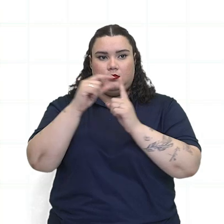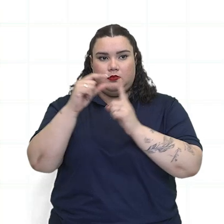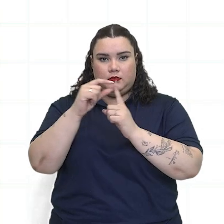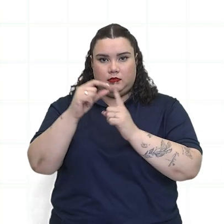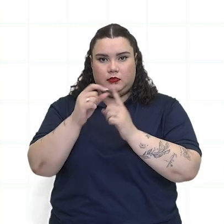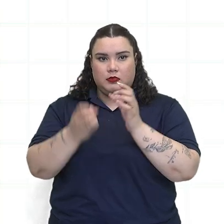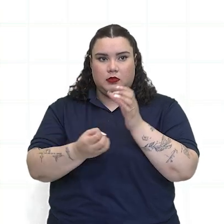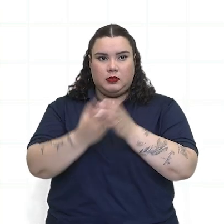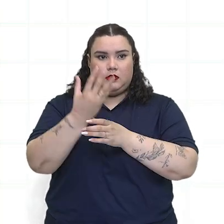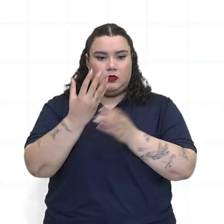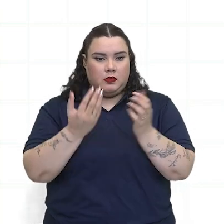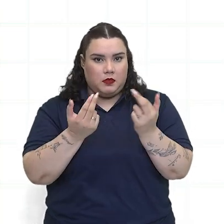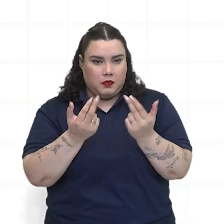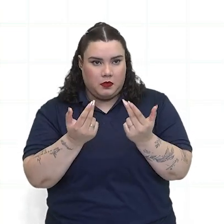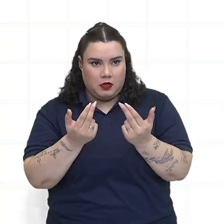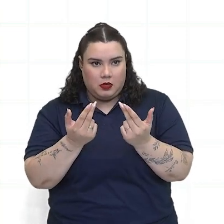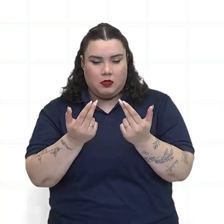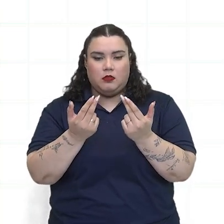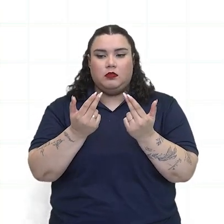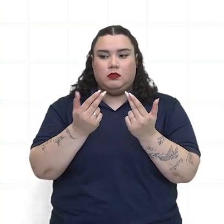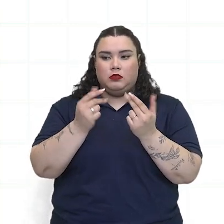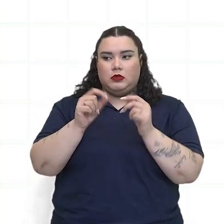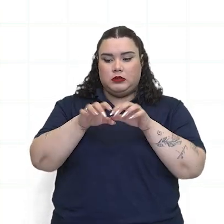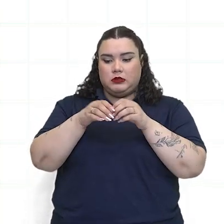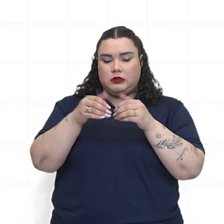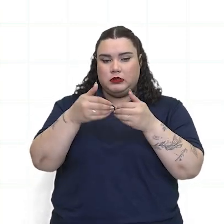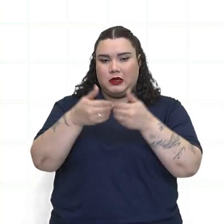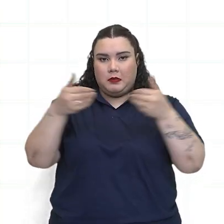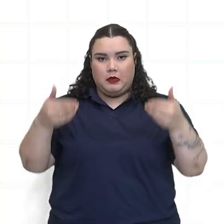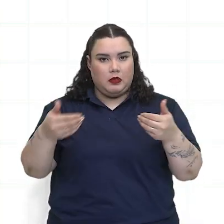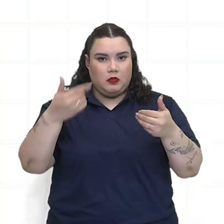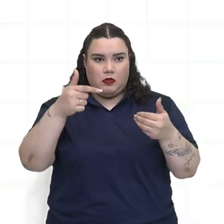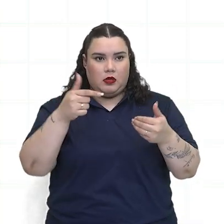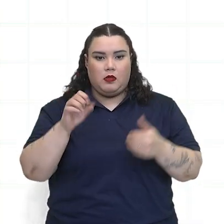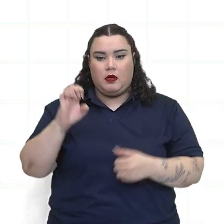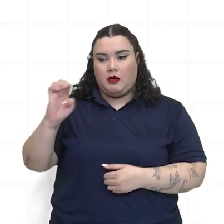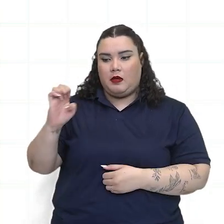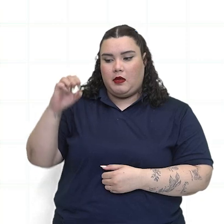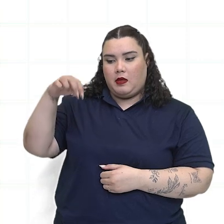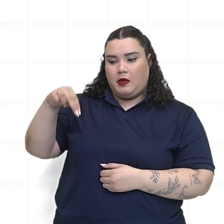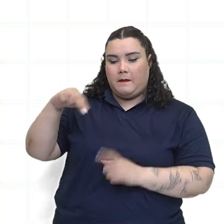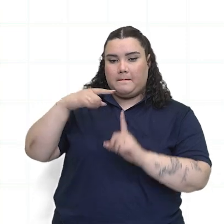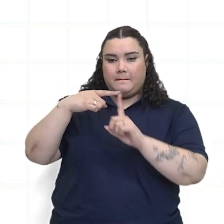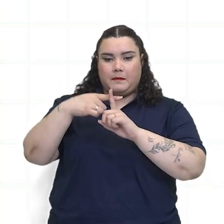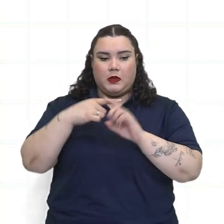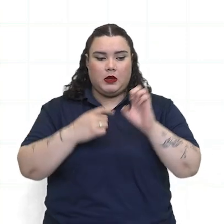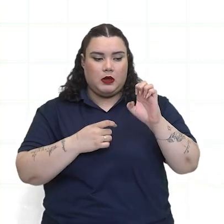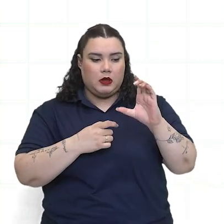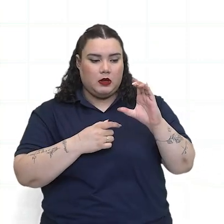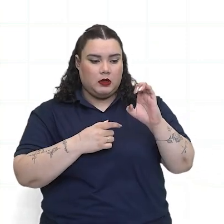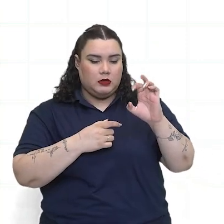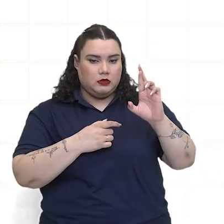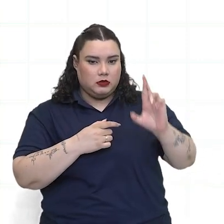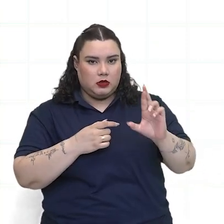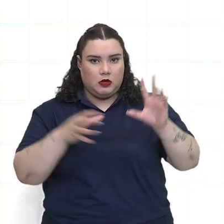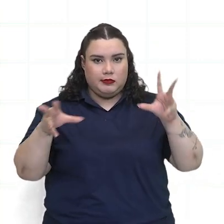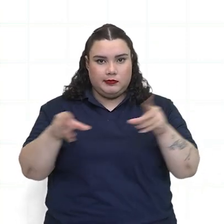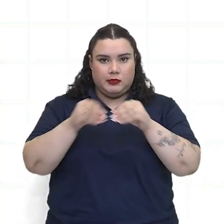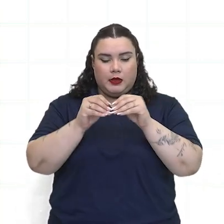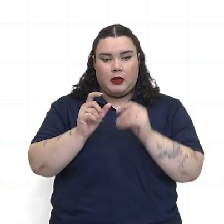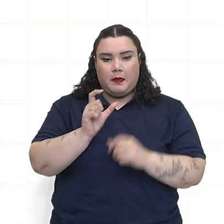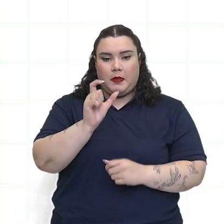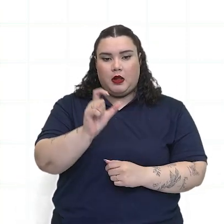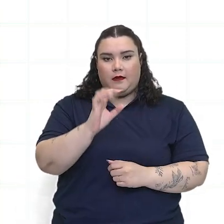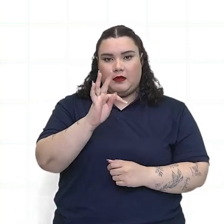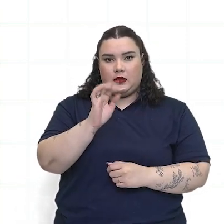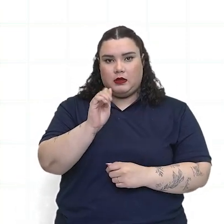eu junto ao mesmo tempo, não é separado, é ao mesmo tempo, em mais esse, ao radical tarde,